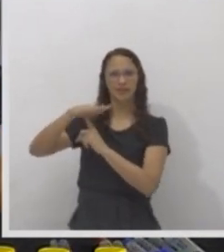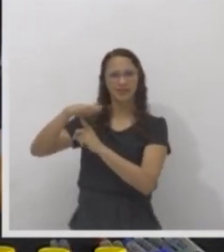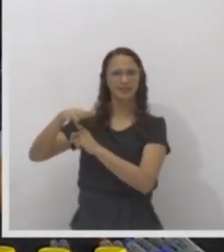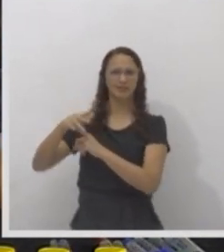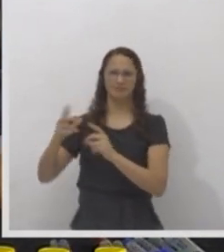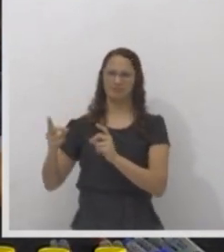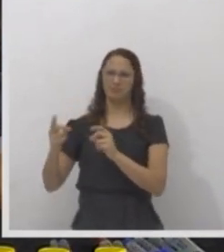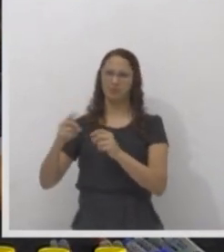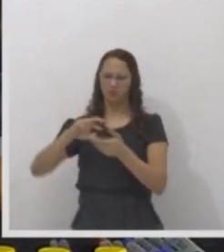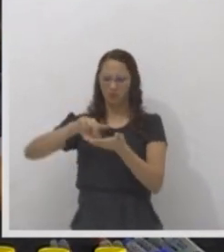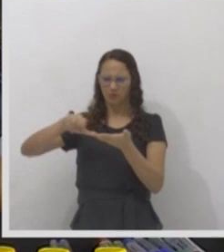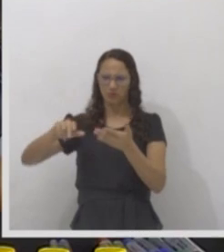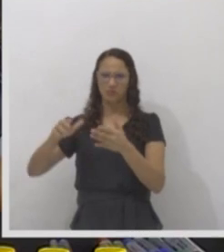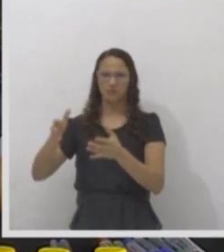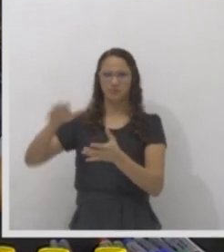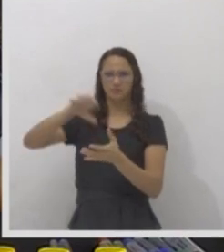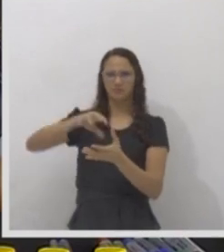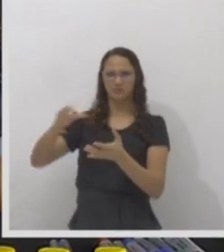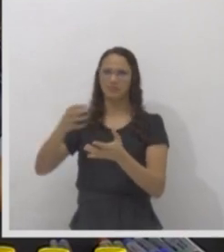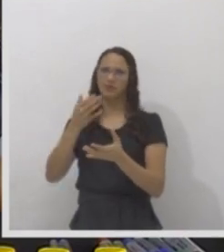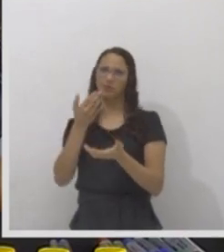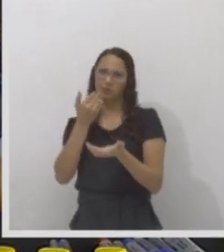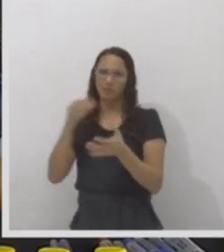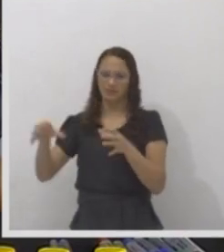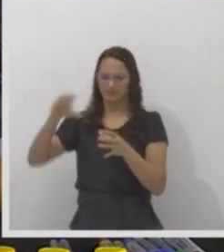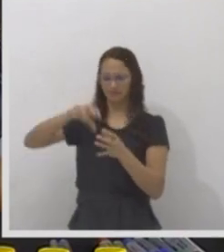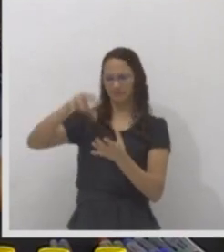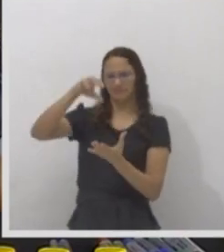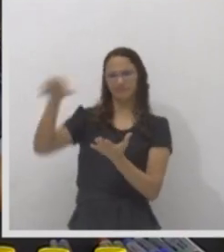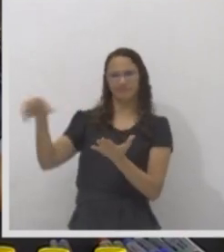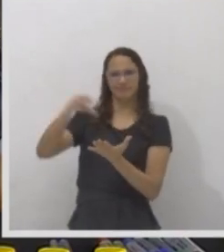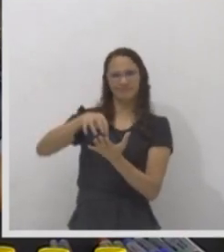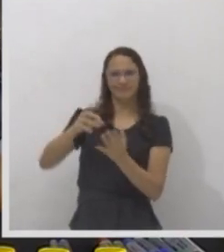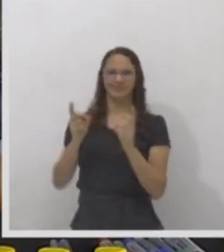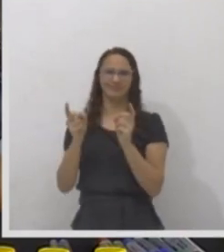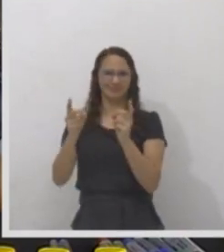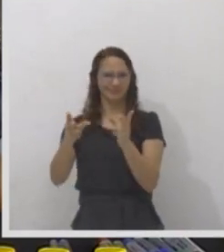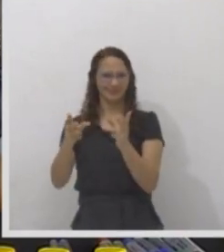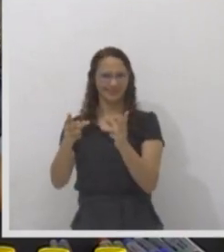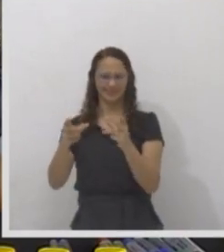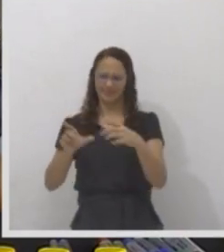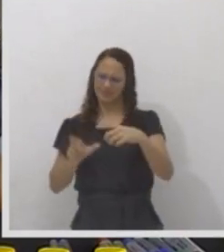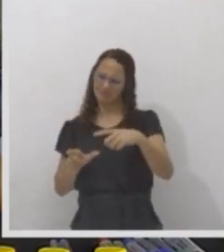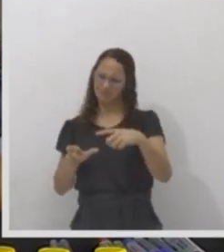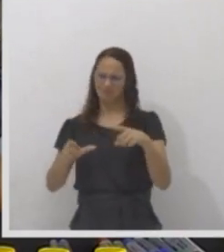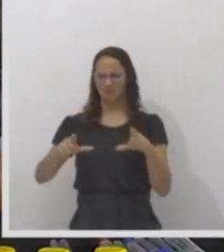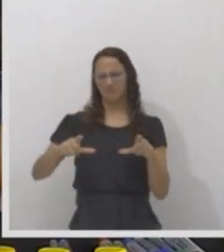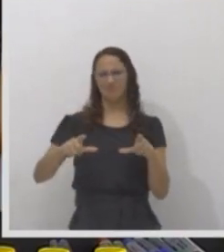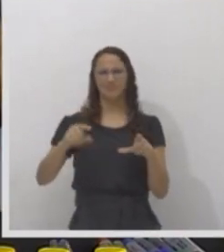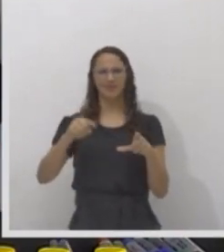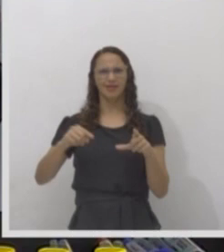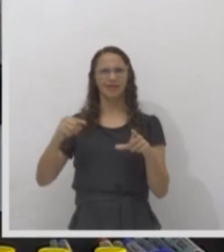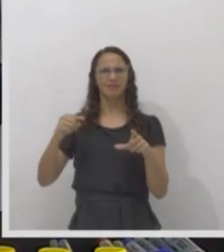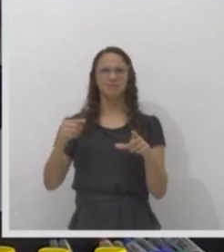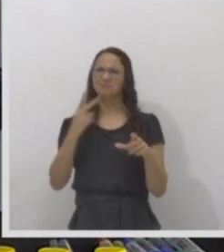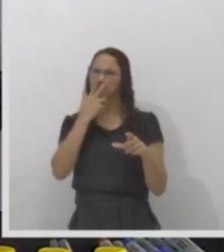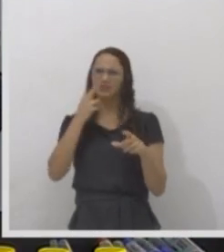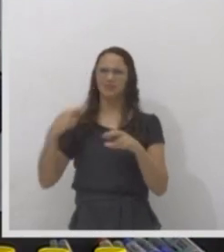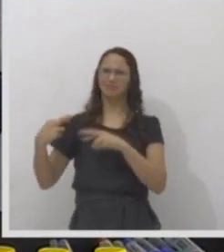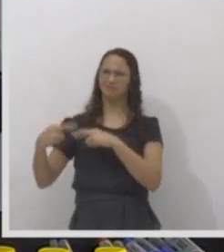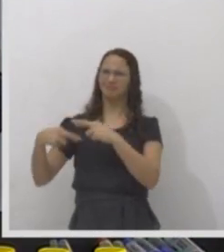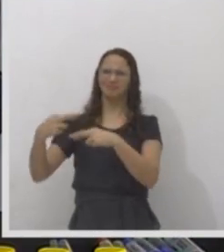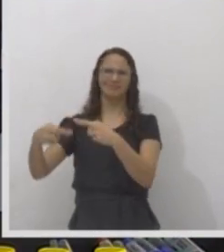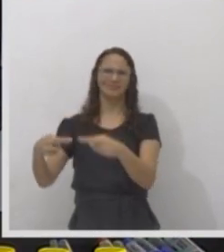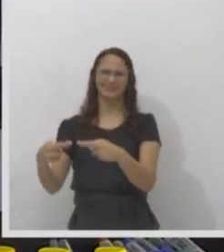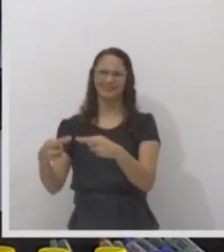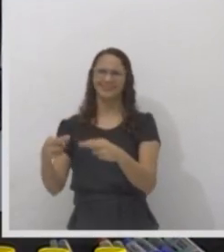para vender. Infelizmente esse material quase não é reciclado, né, principalmente aqui no Brasil, até porque para juntar um quilo